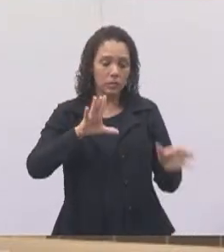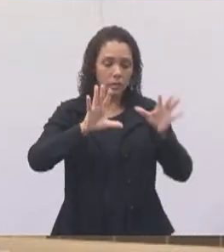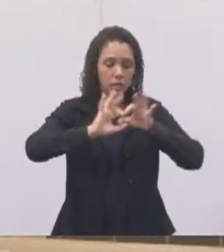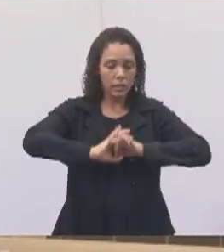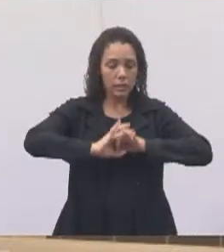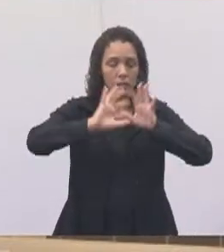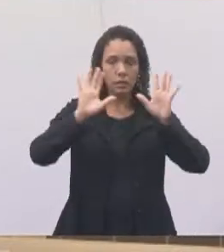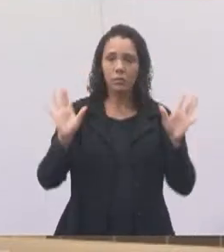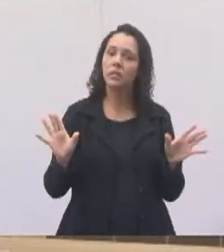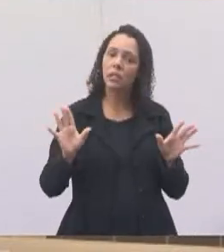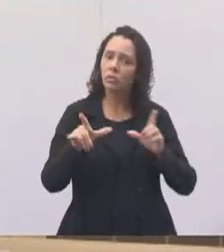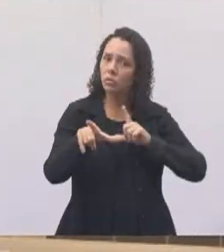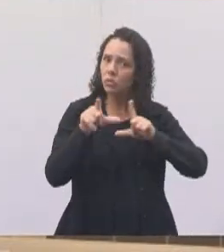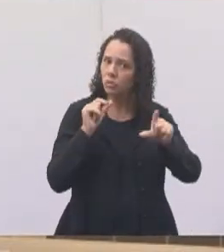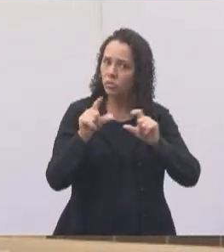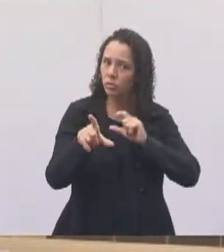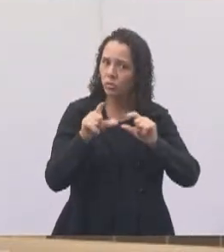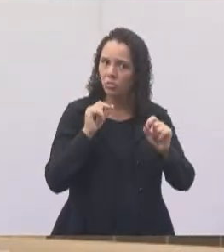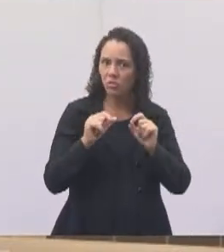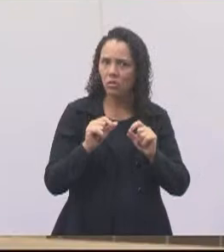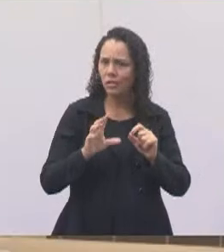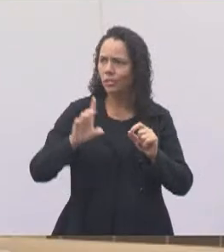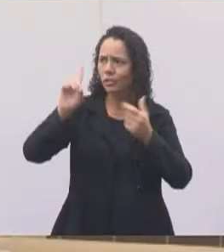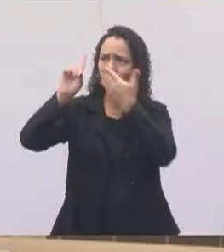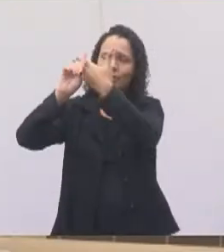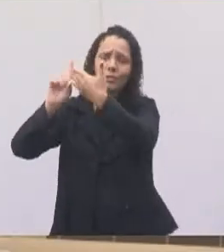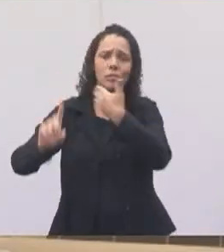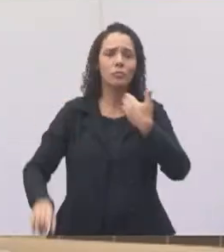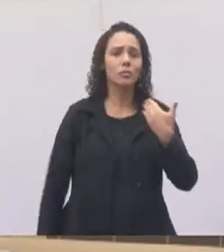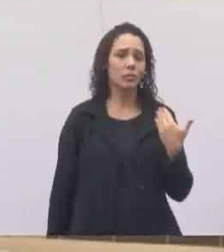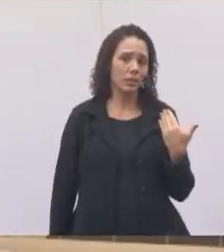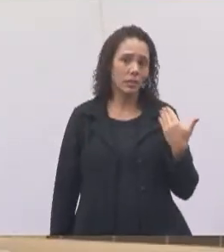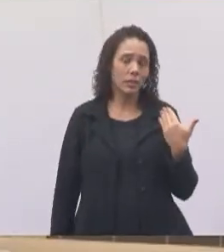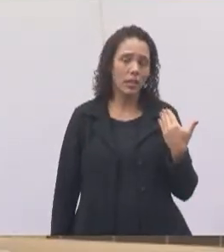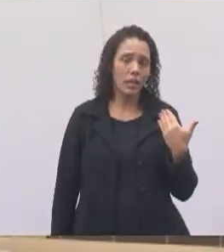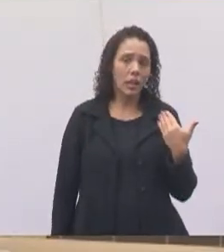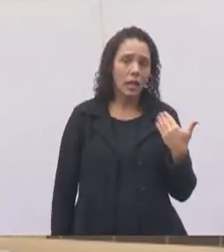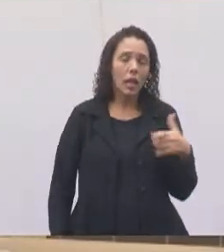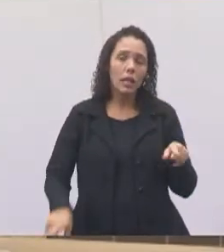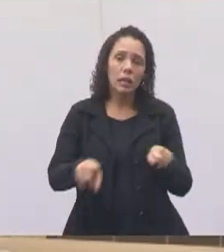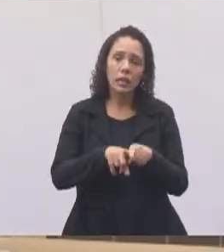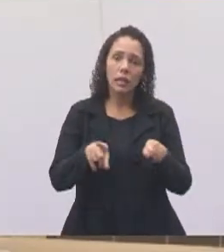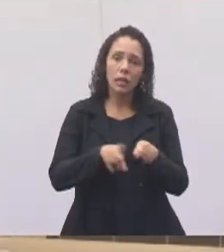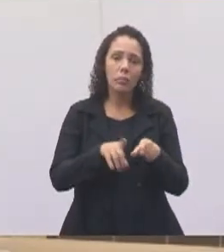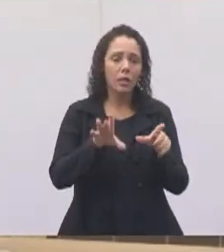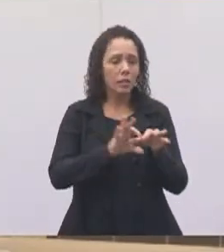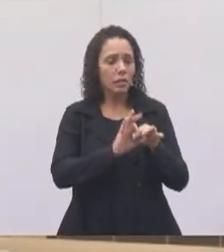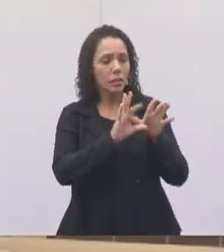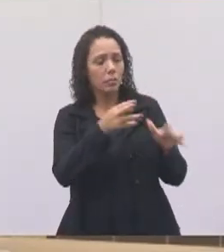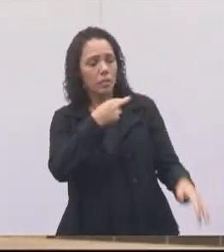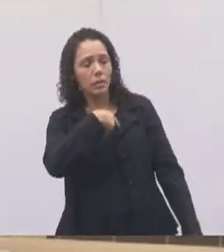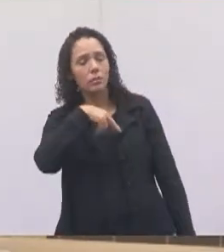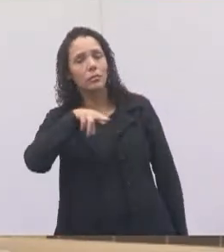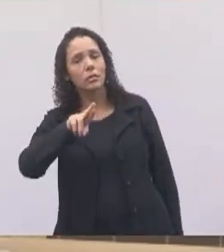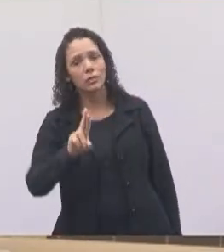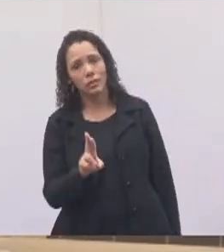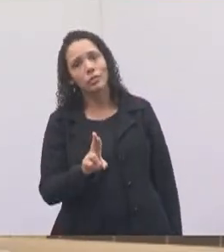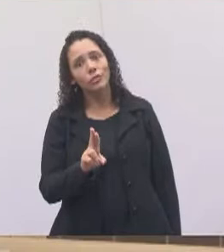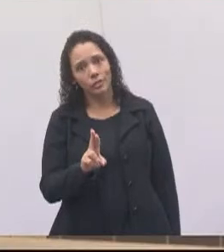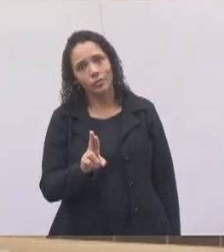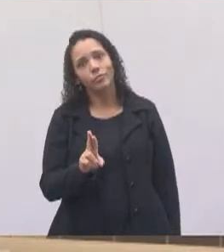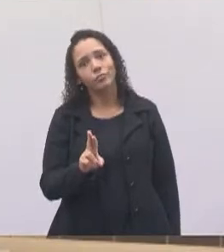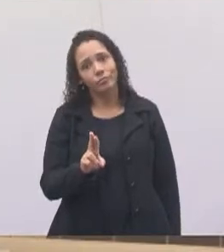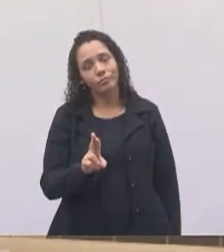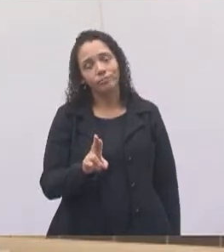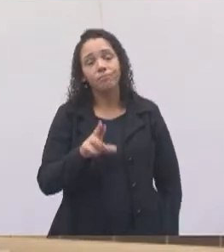né, de não querer aceitar Deus, eu também tenho que deixar liberdade a todas as religiões. Pode ser